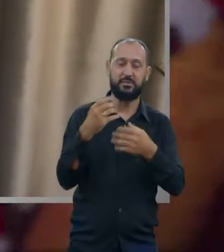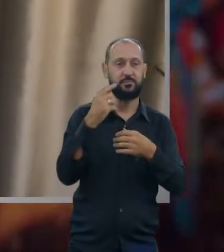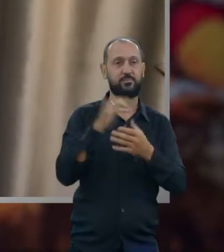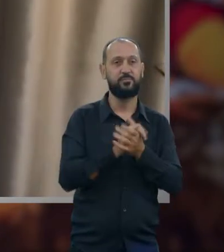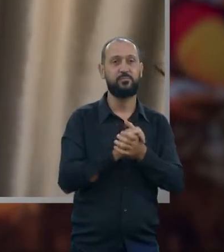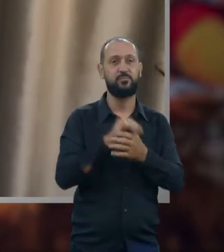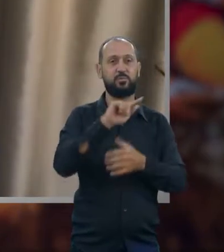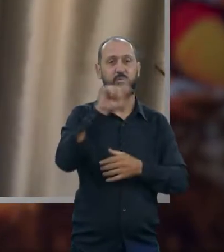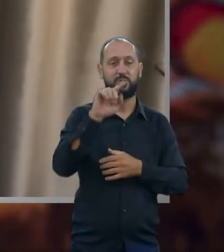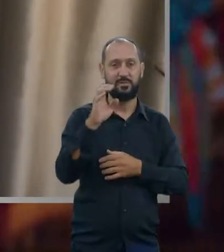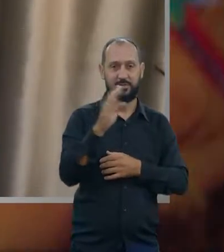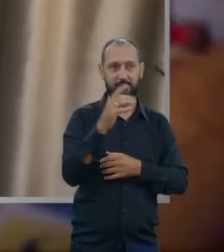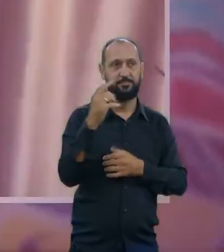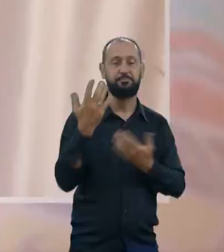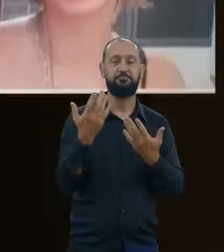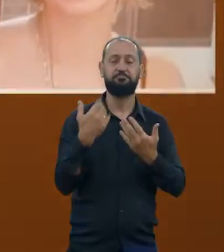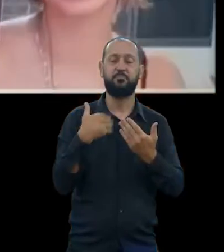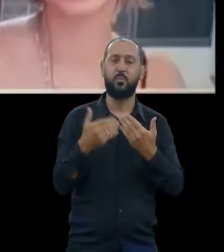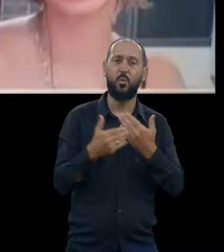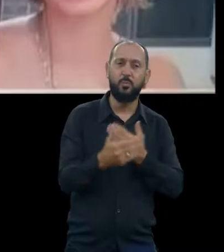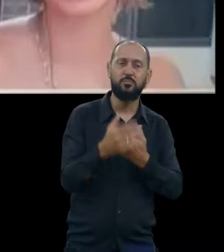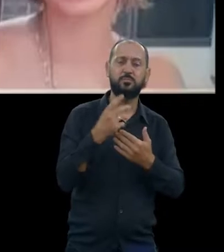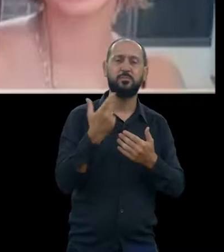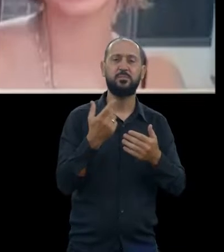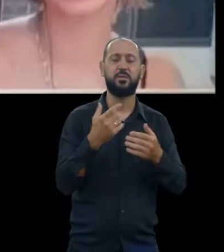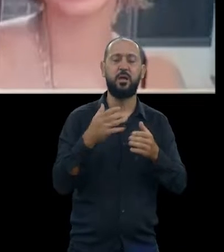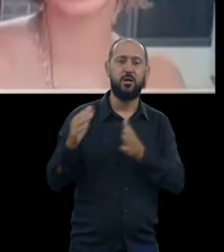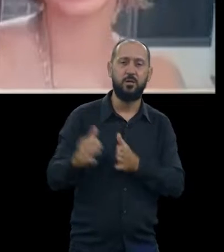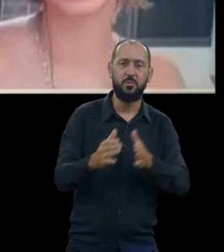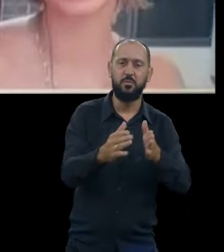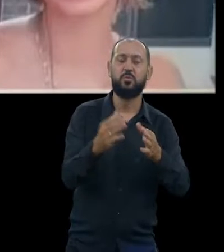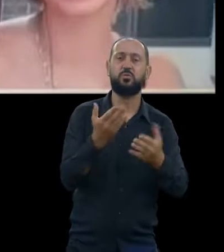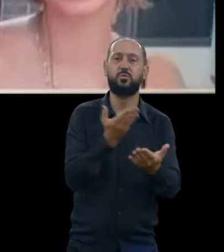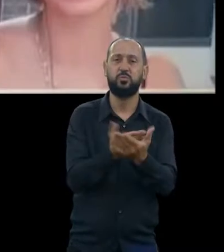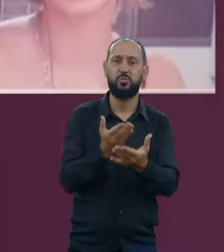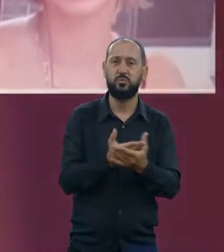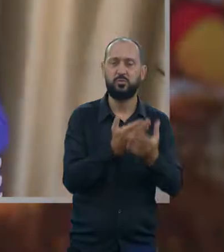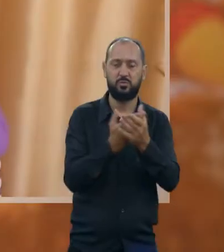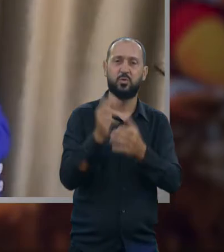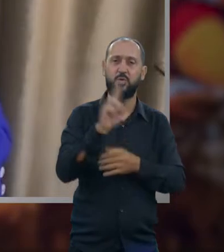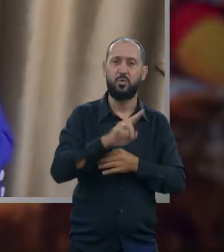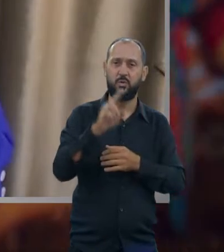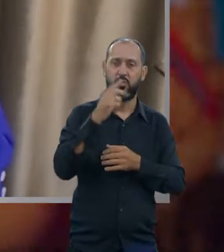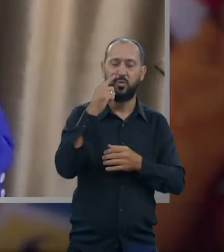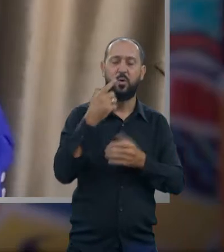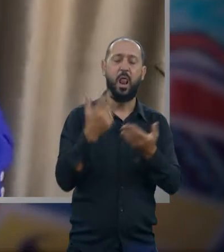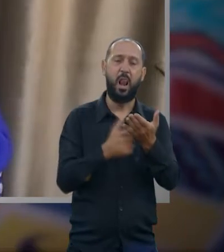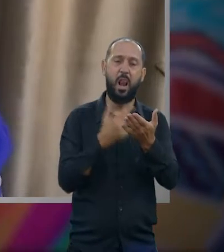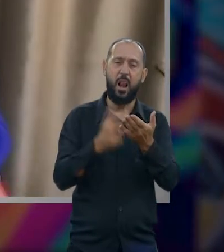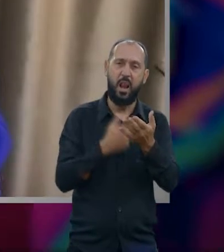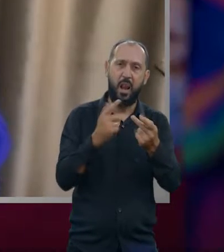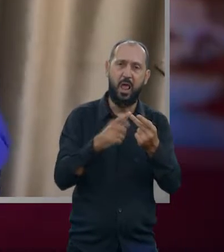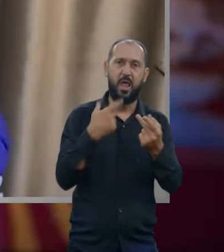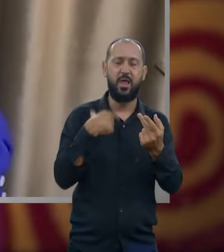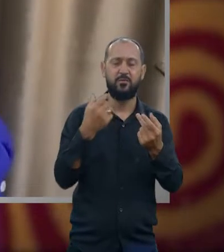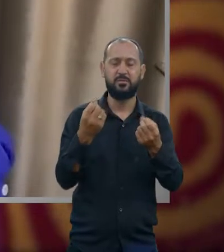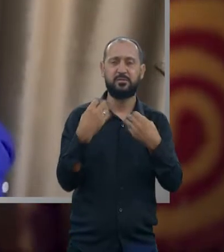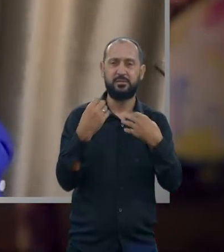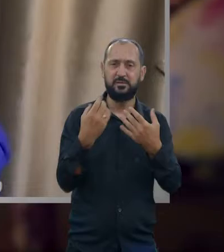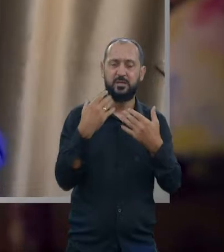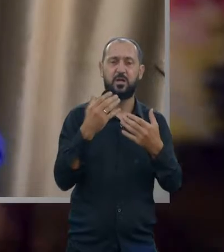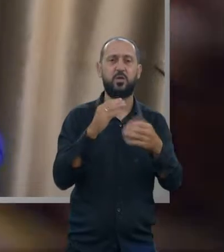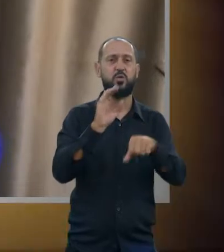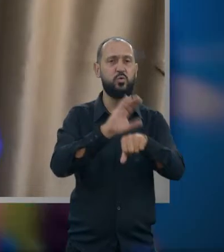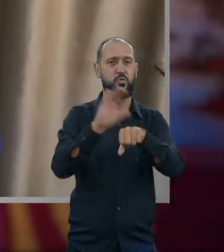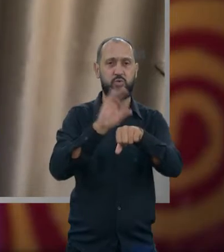mestre de tarô, Zé Rescala. E a partir daí eu continuei esse caminho, dos estudos também por meio de bibliografias, de